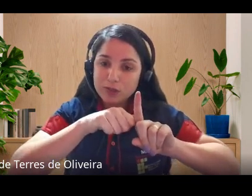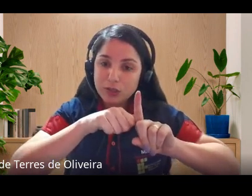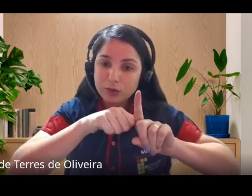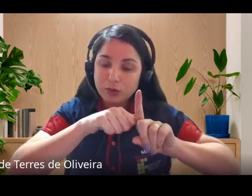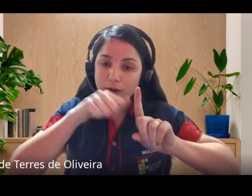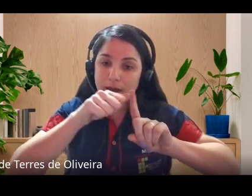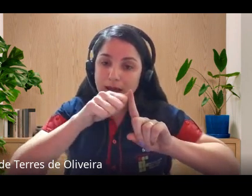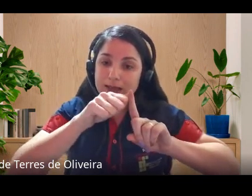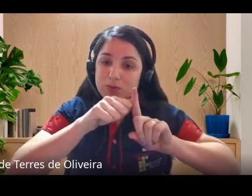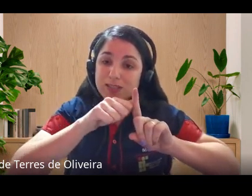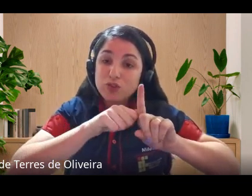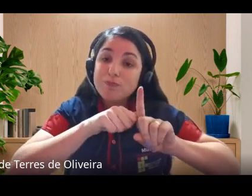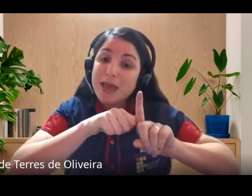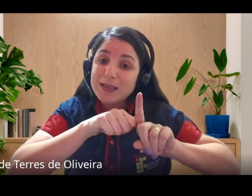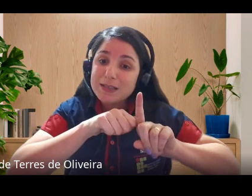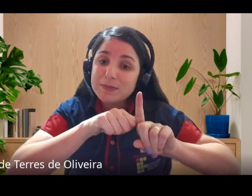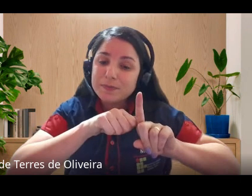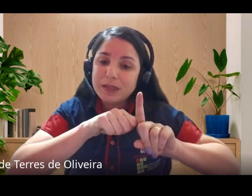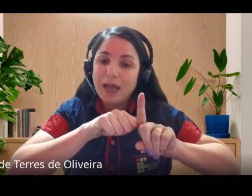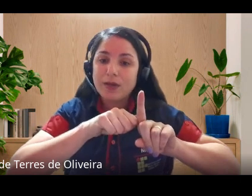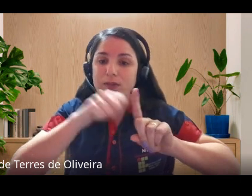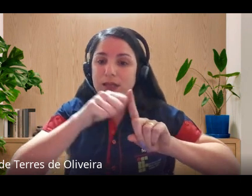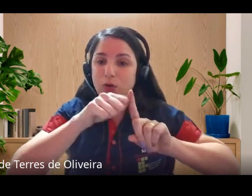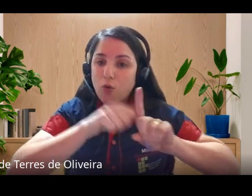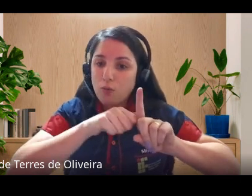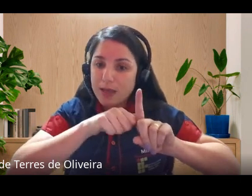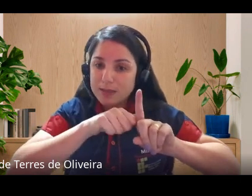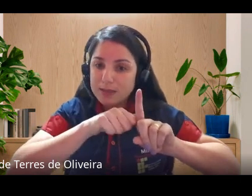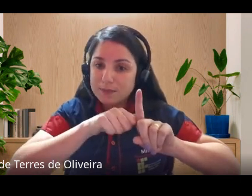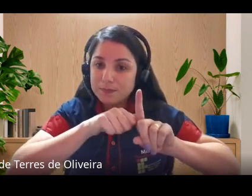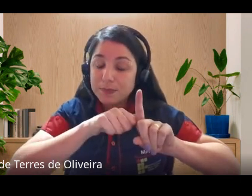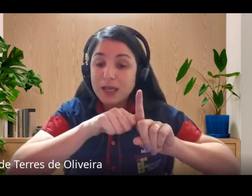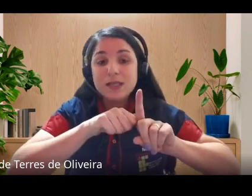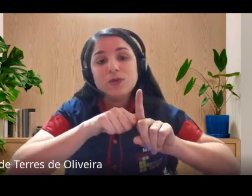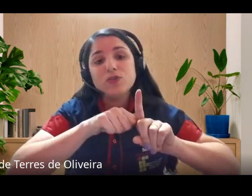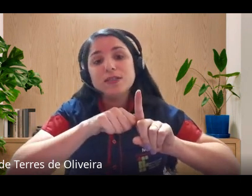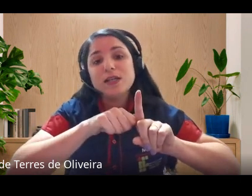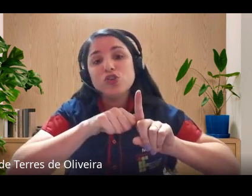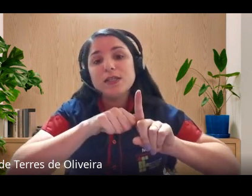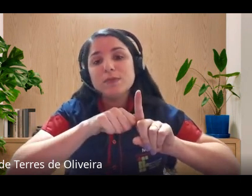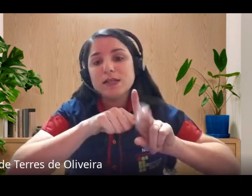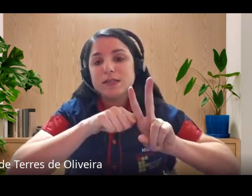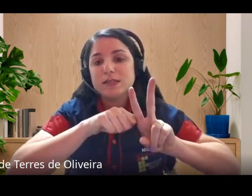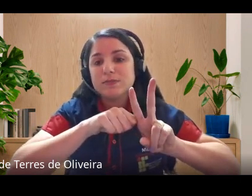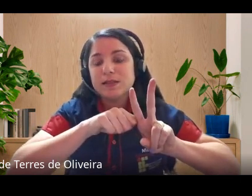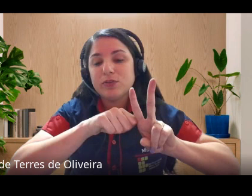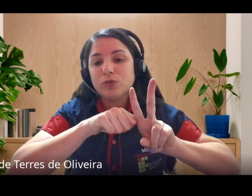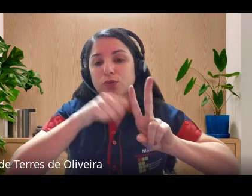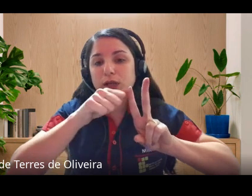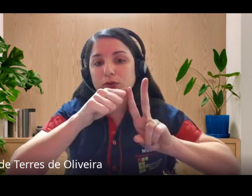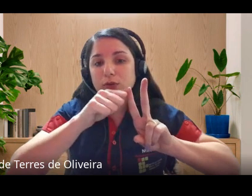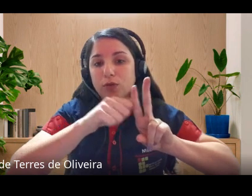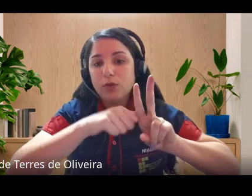lado do dedo indicador, ó. Esse é o sinal de mês. Aí eu quero dizer um mês. Se eu quero dizer 2 meses,